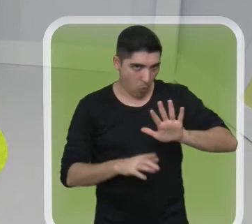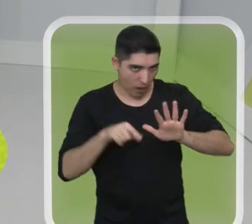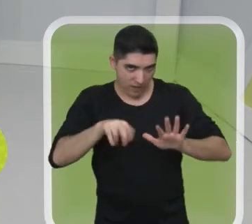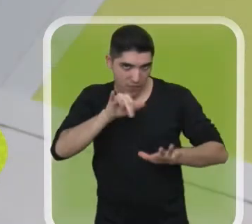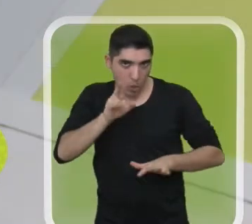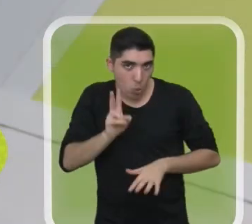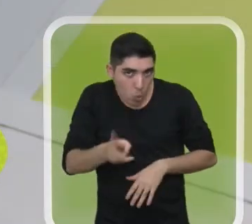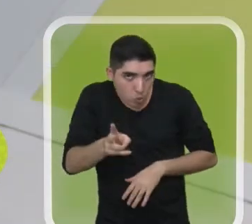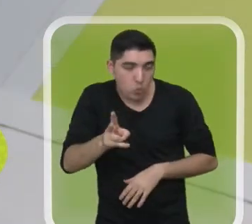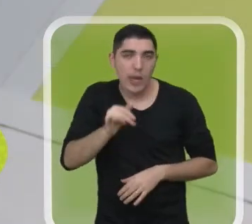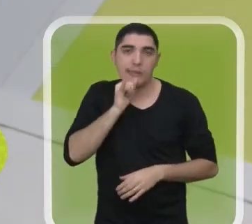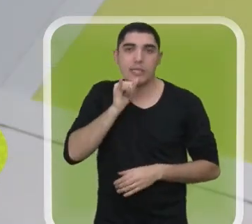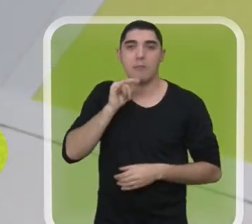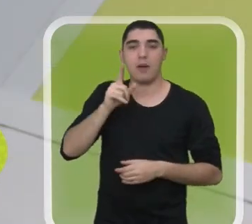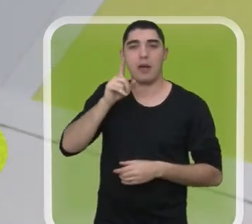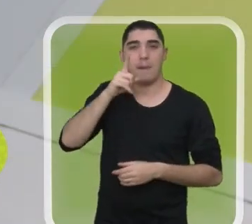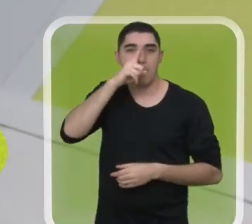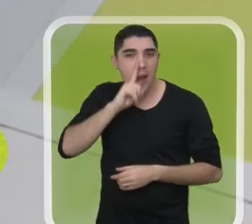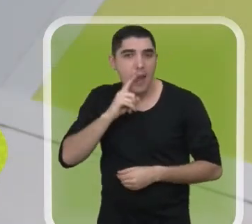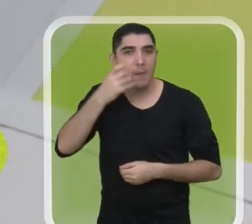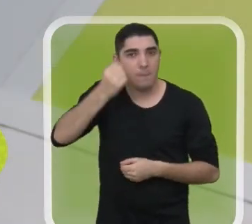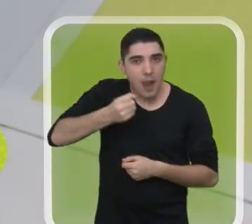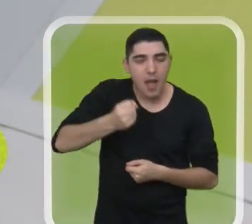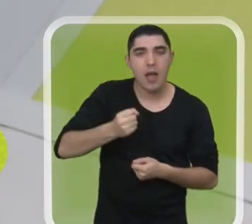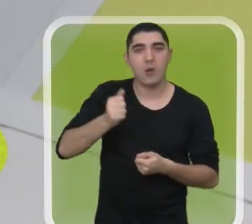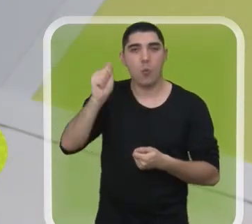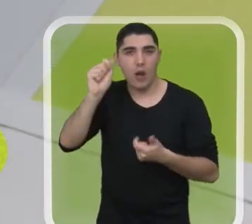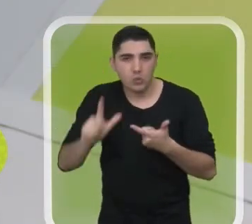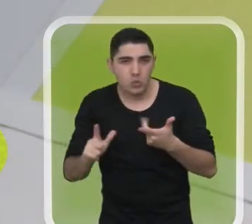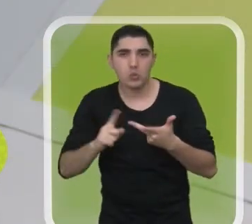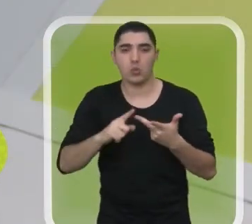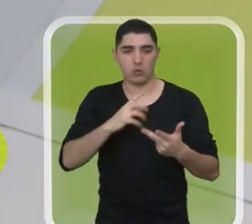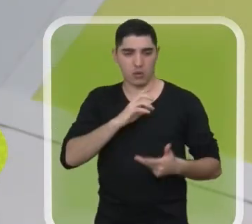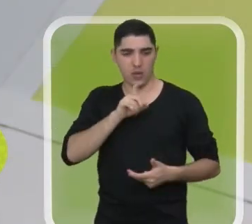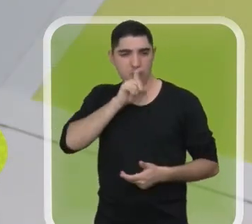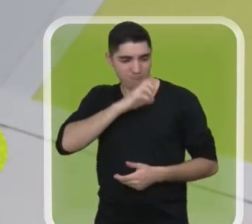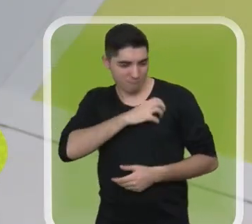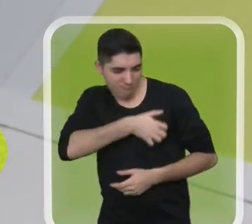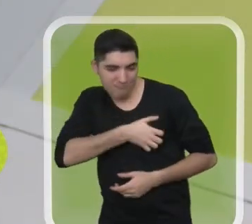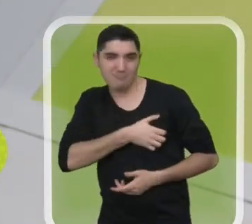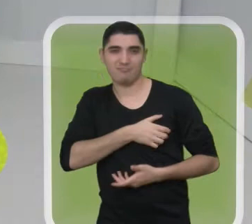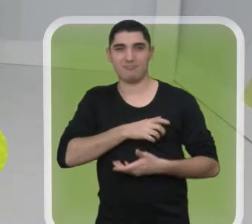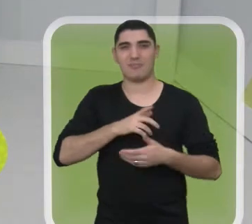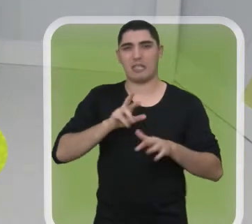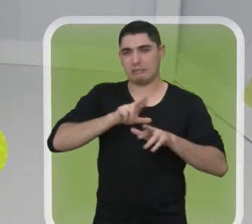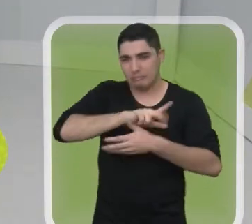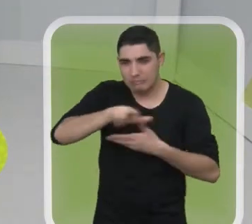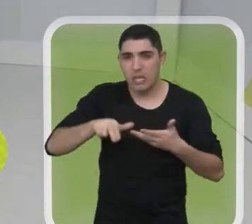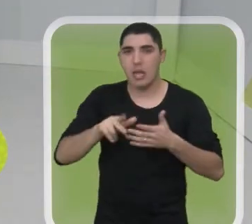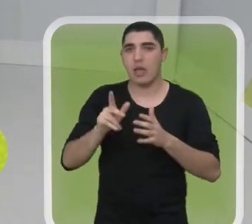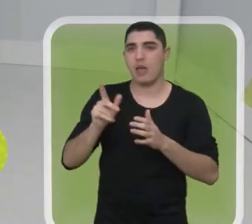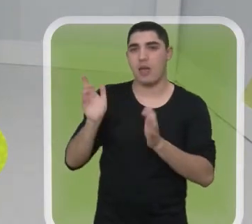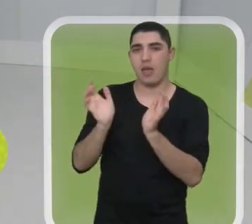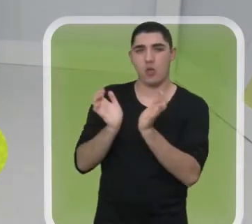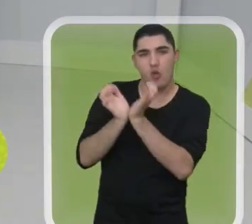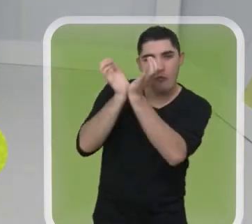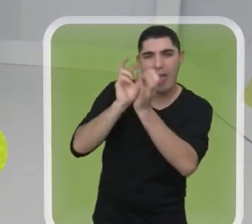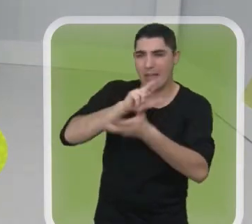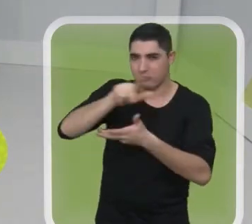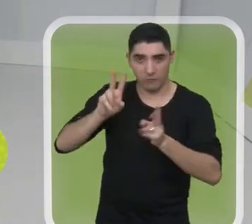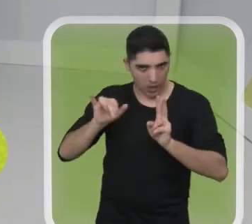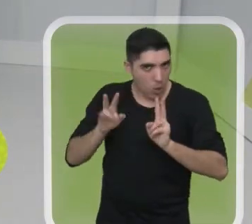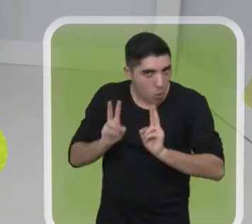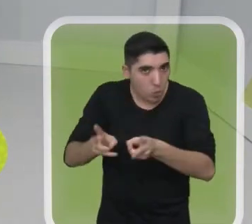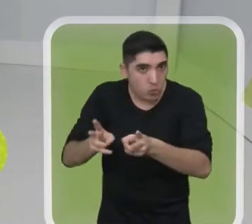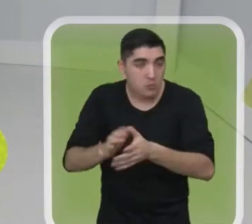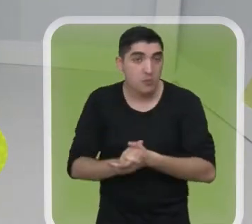com amarelo e branco. Exatamente. O escudo com as engrenagens, o hino vai ser o mesmo. Sim, os troféus. Aliás, então, eu vi na internet hoje que o Ronaldo